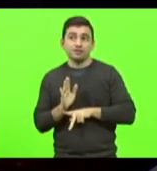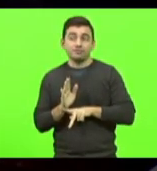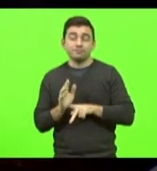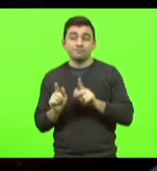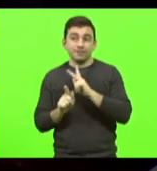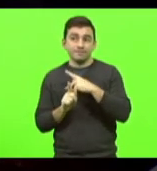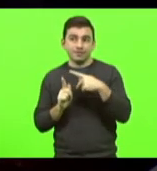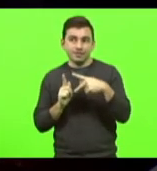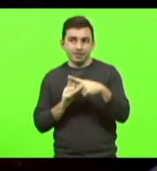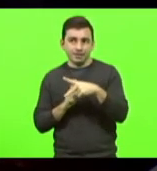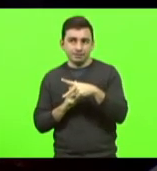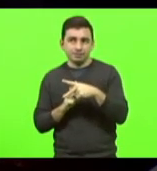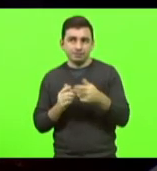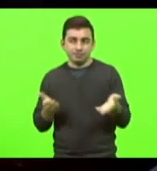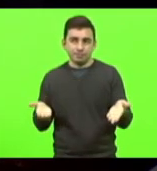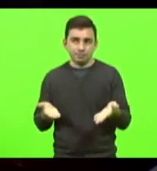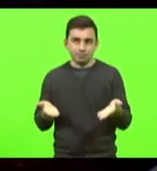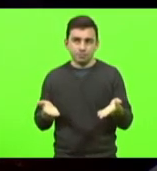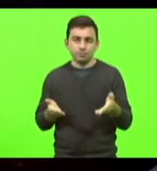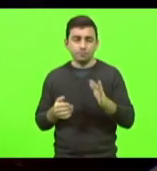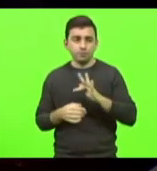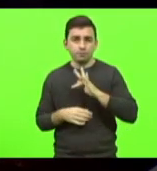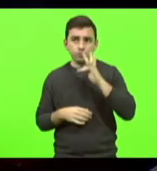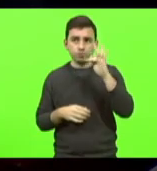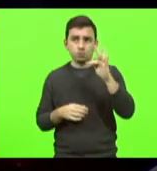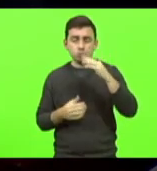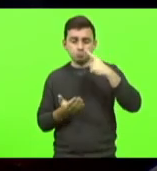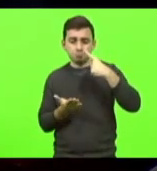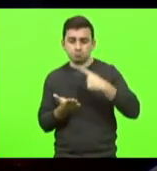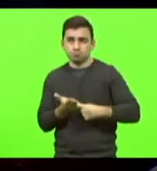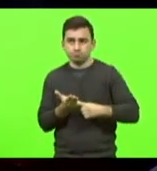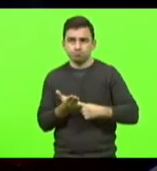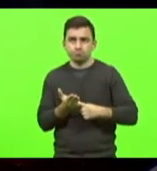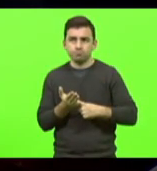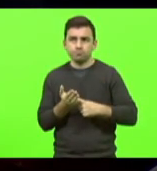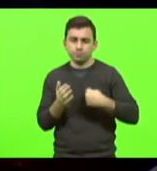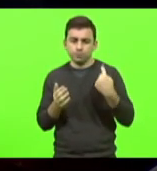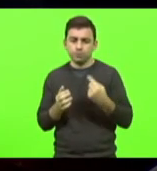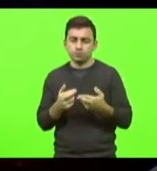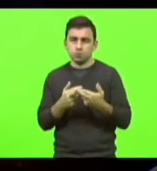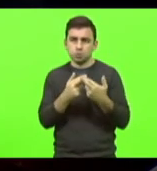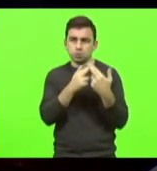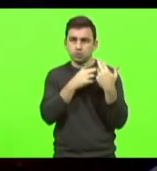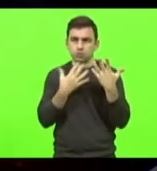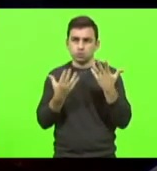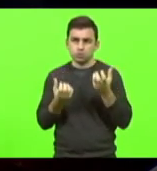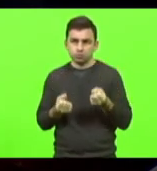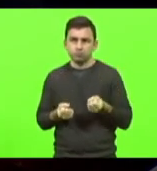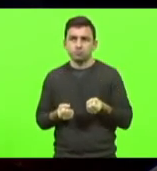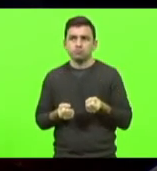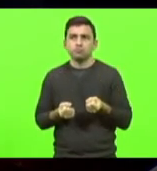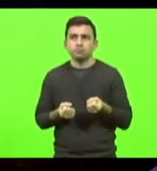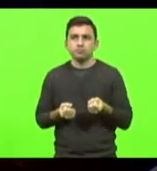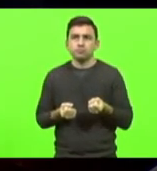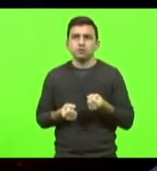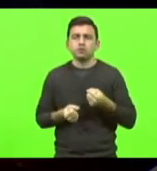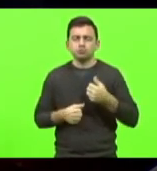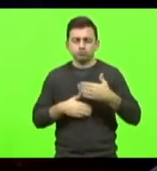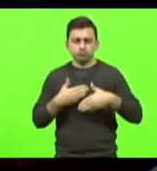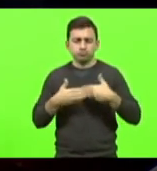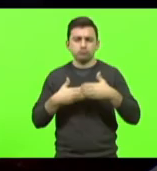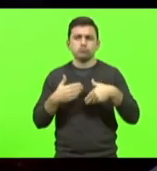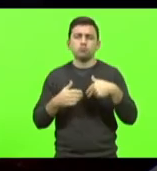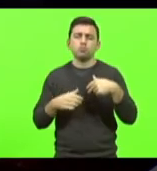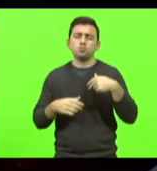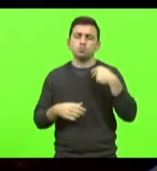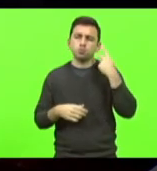e no futuro e como compromisso que estamos assumindo junto com vocês de construirmos uma política